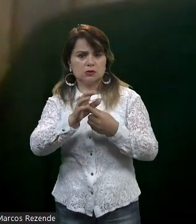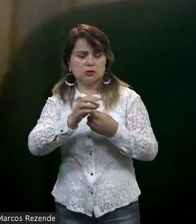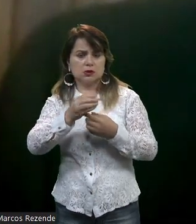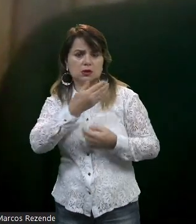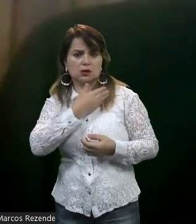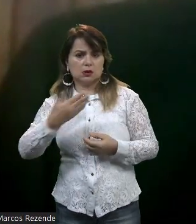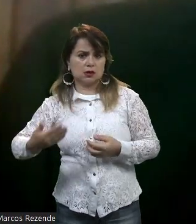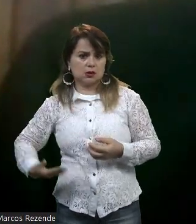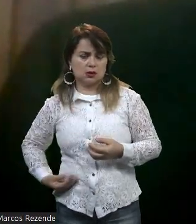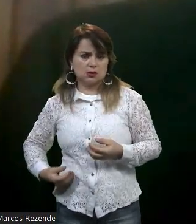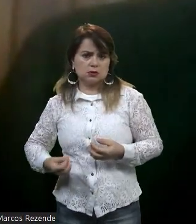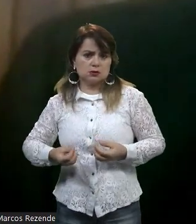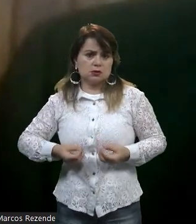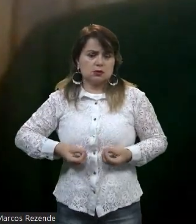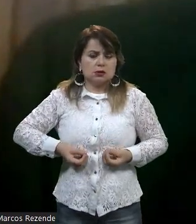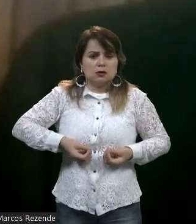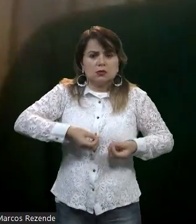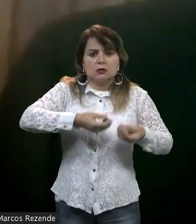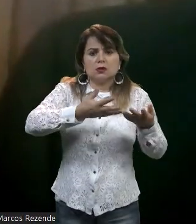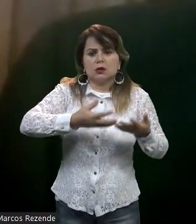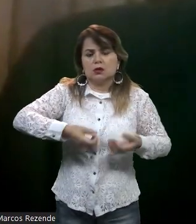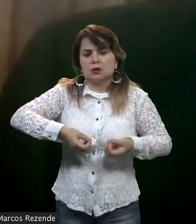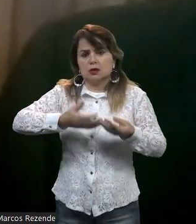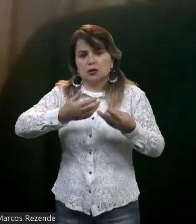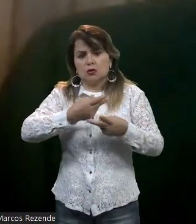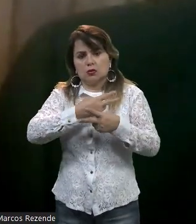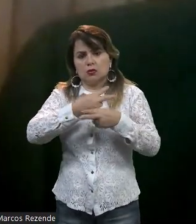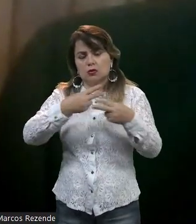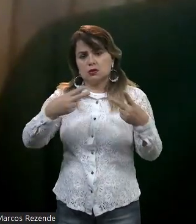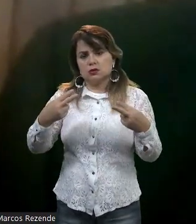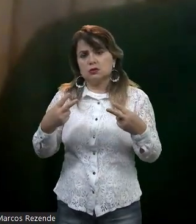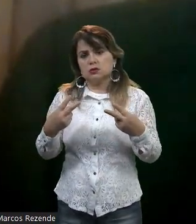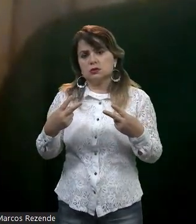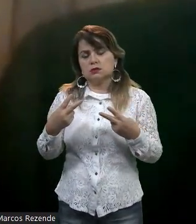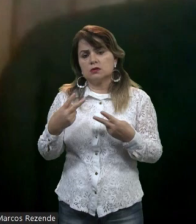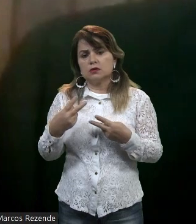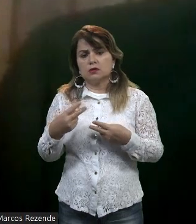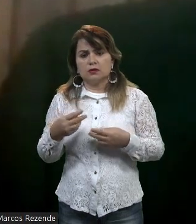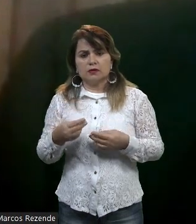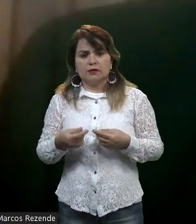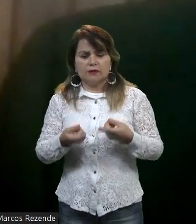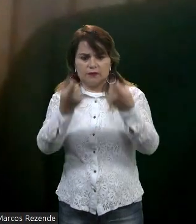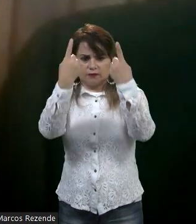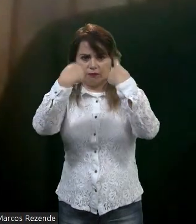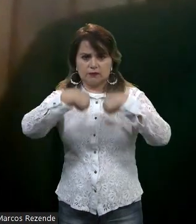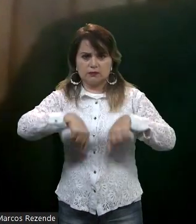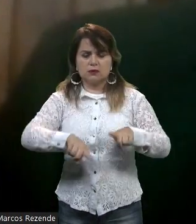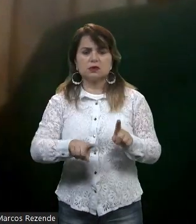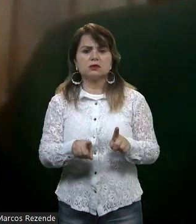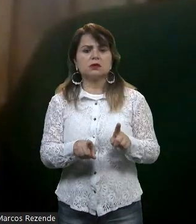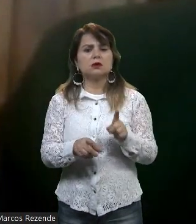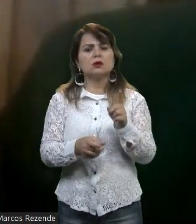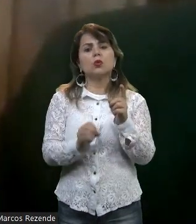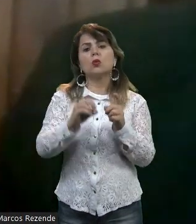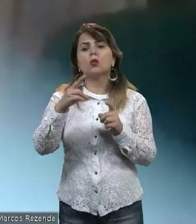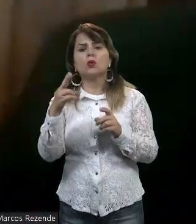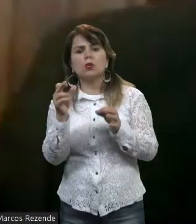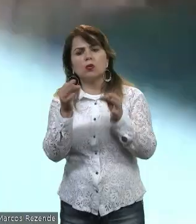valores, benefícios à pessoa física ou jurídica ante a vedação da Lei